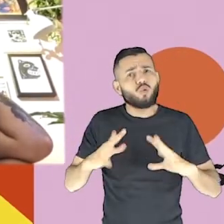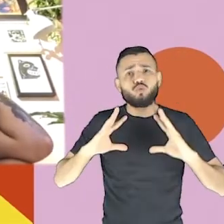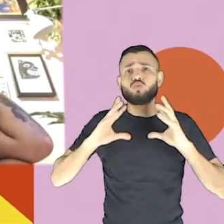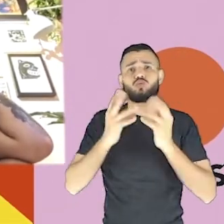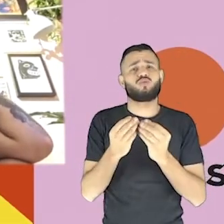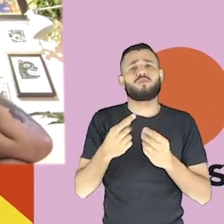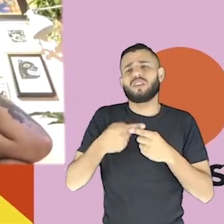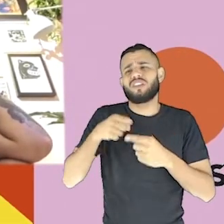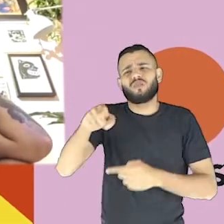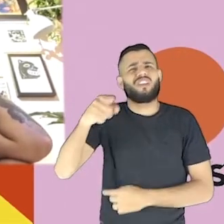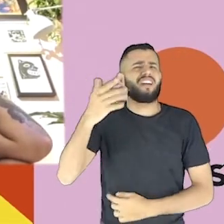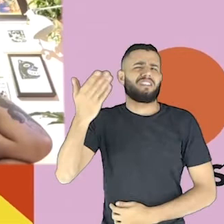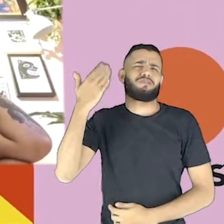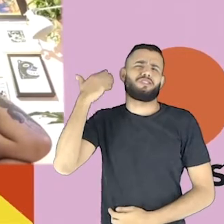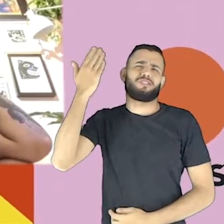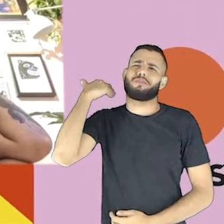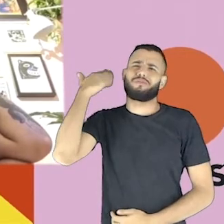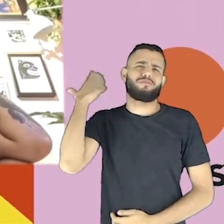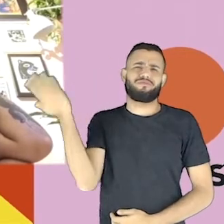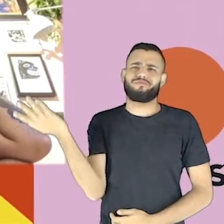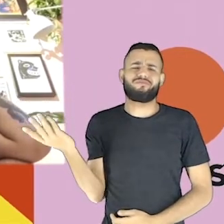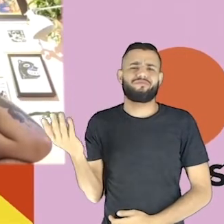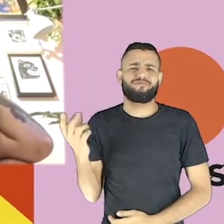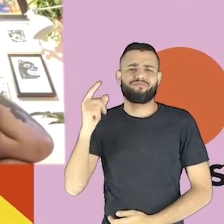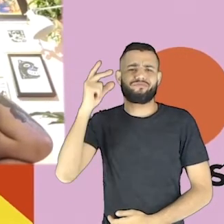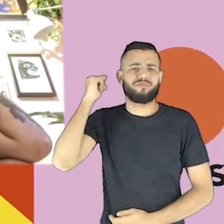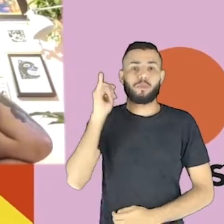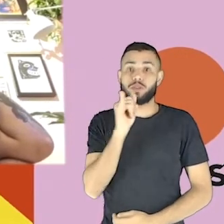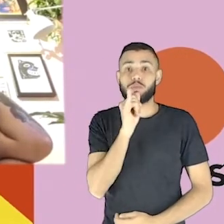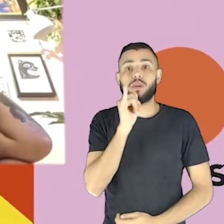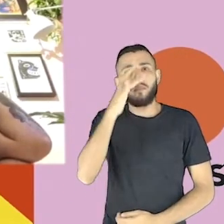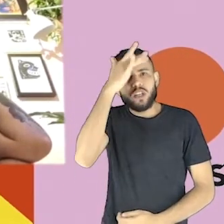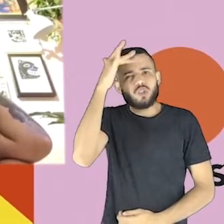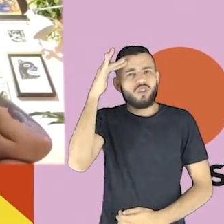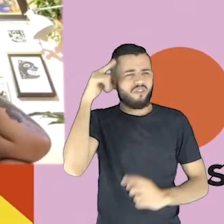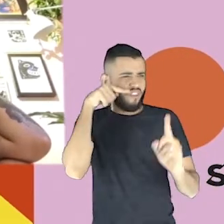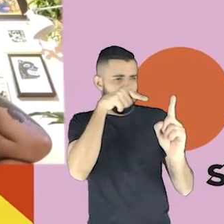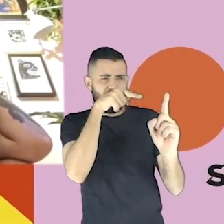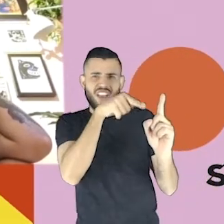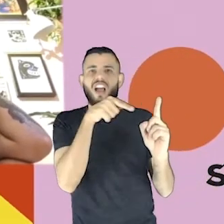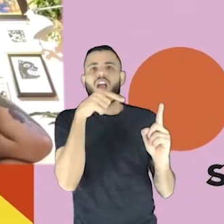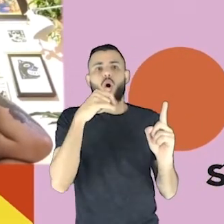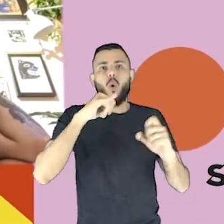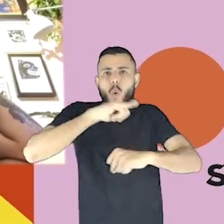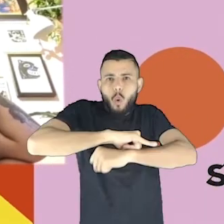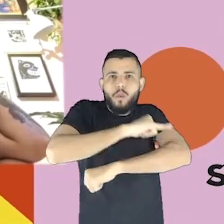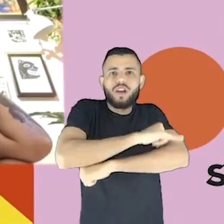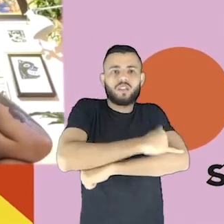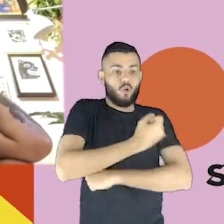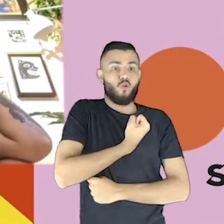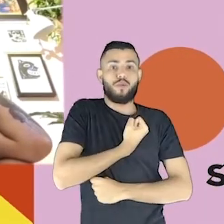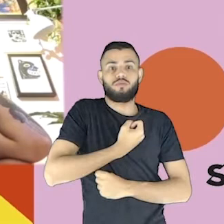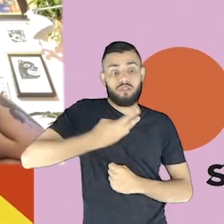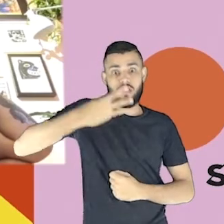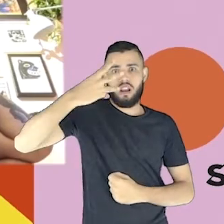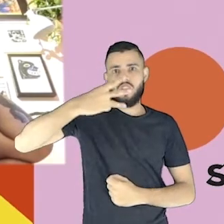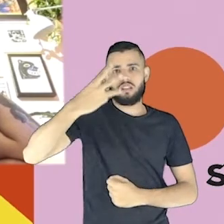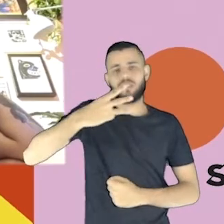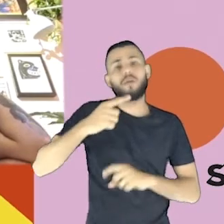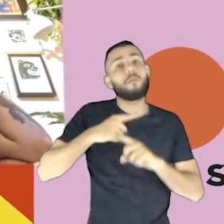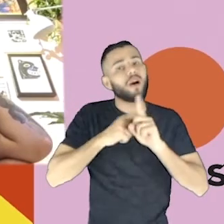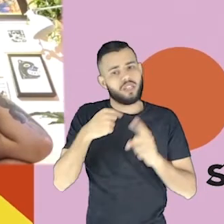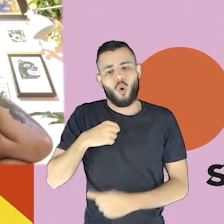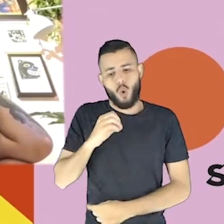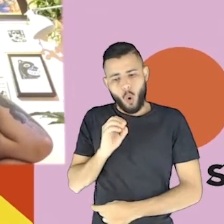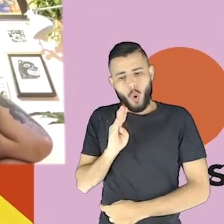que é uma coisa muito atrasada, né? Eu, por exemplo, sou tida como obesa grau 3 e eu não tenho nenhum problema de saúde, então